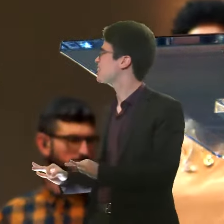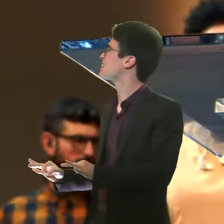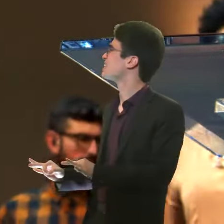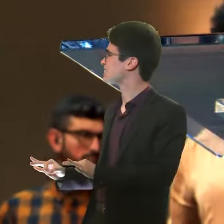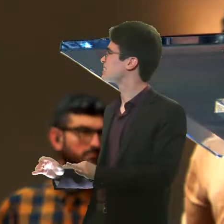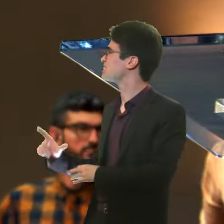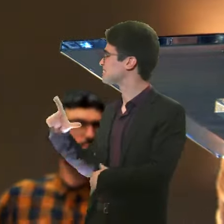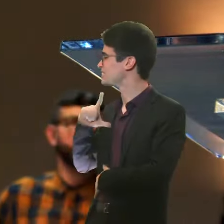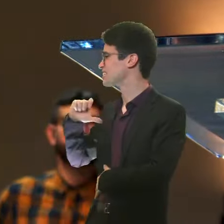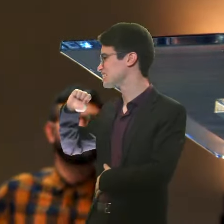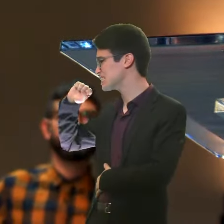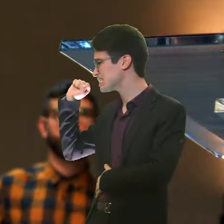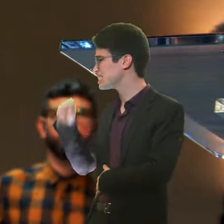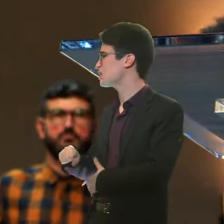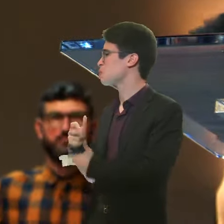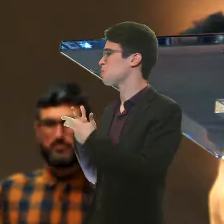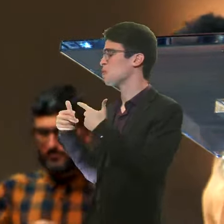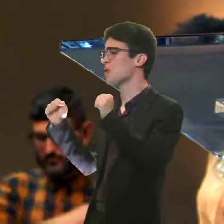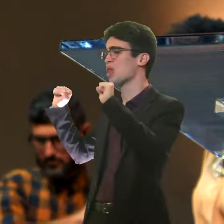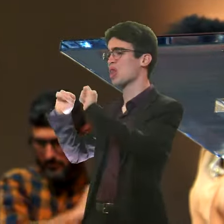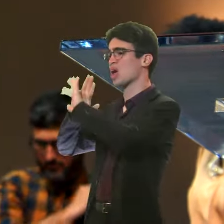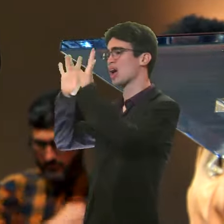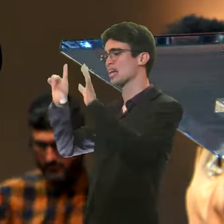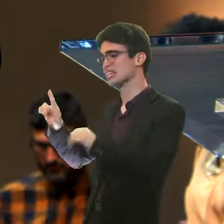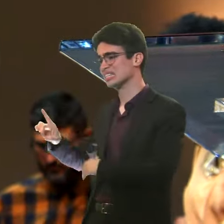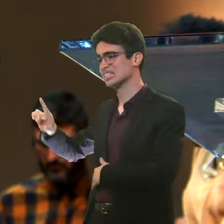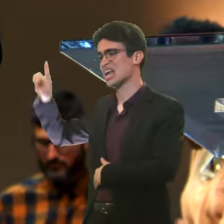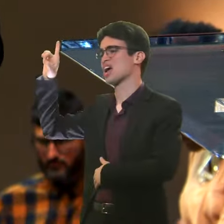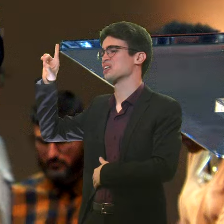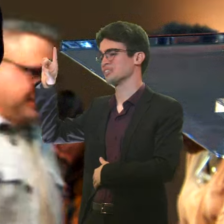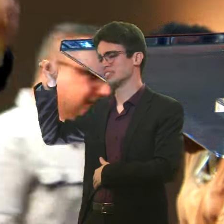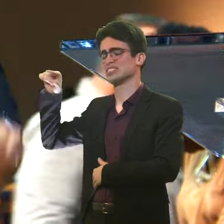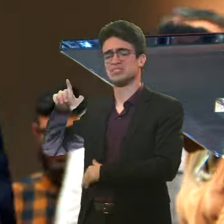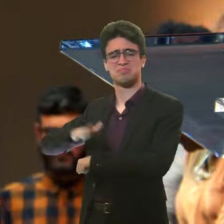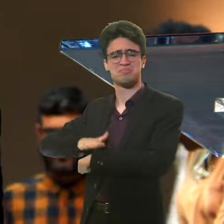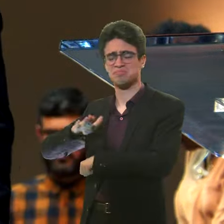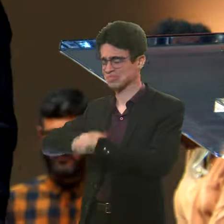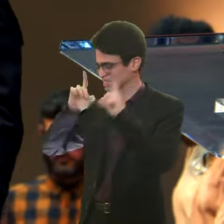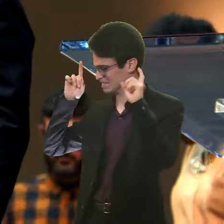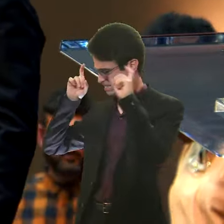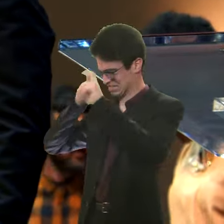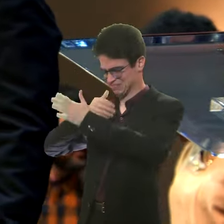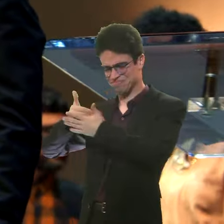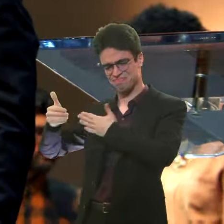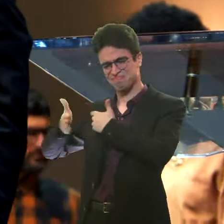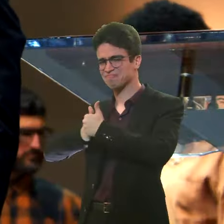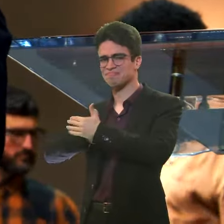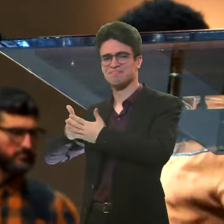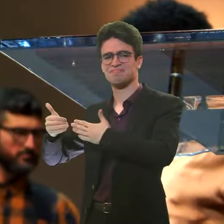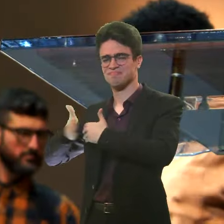existe algo que glorifica o Senhor mesmo nos períodos difíceis da jornada.